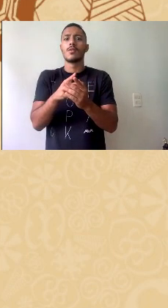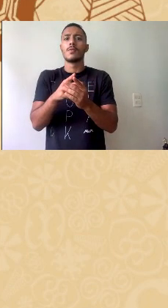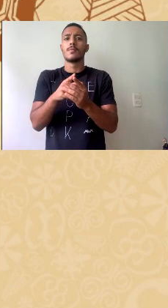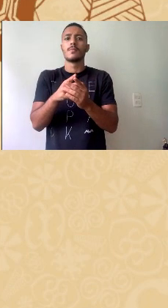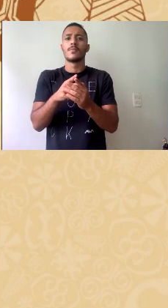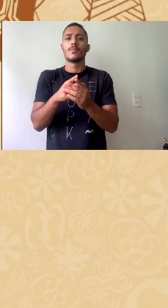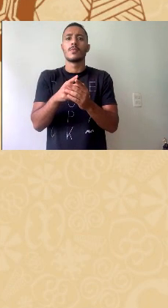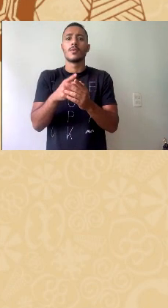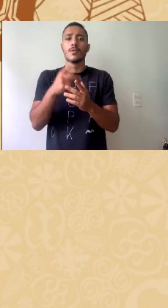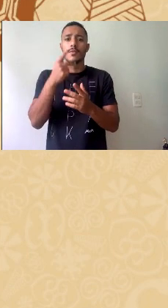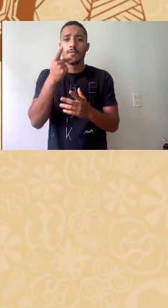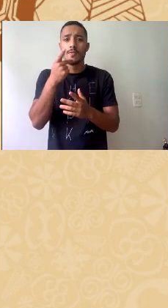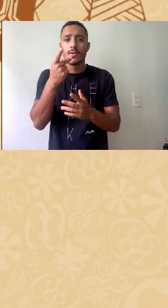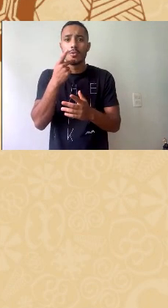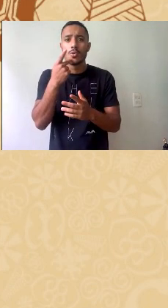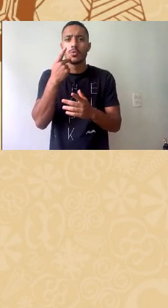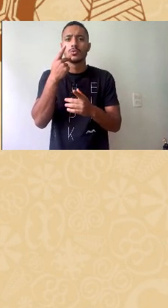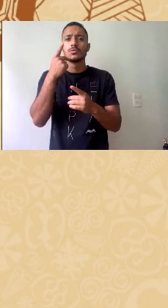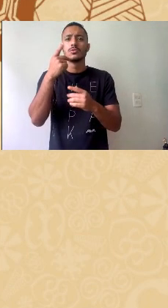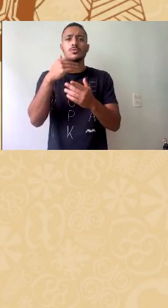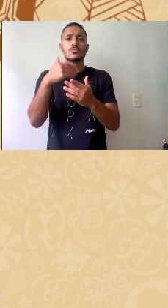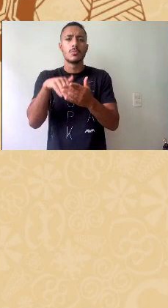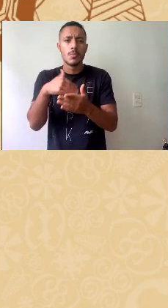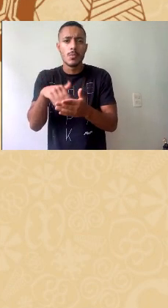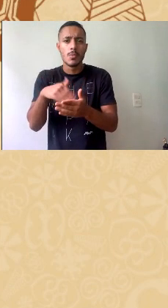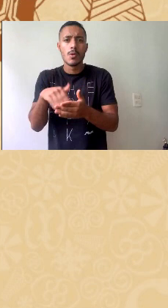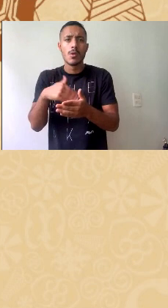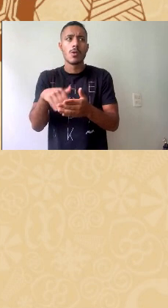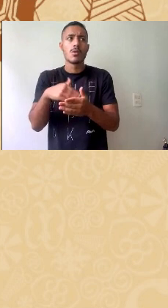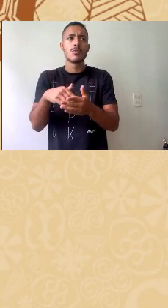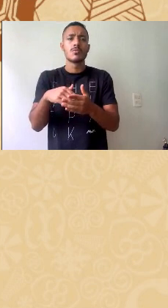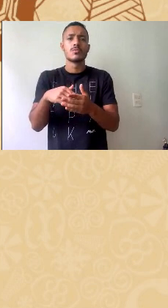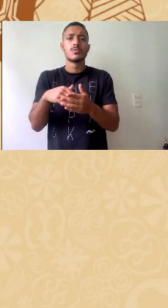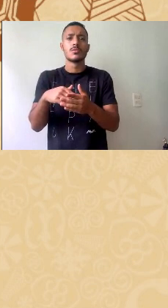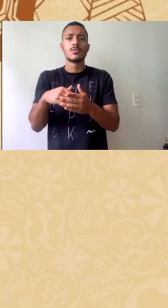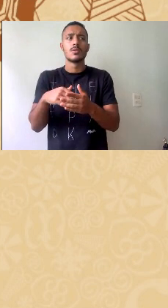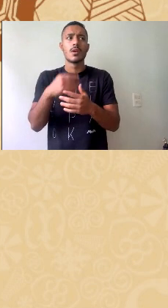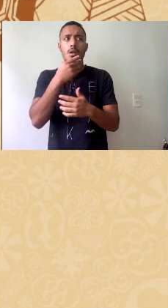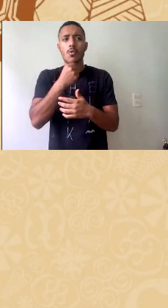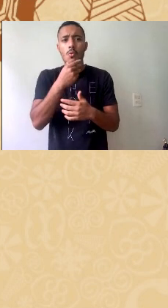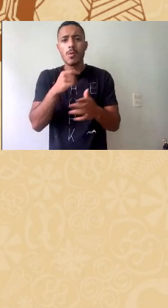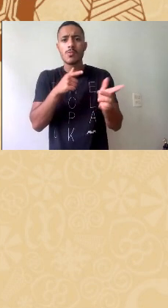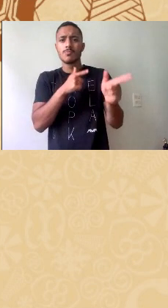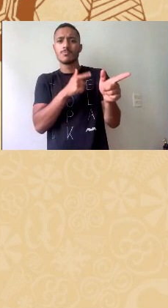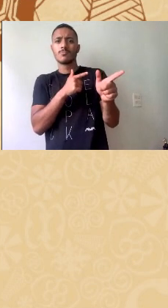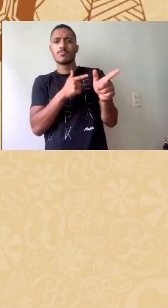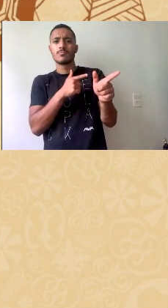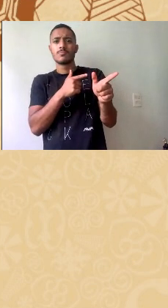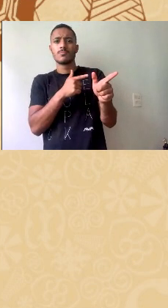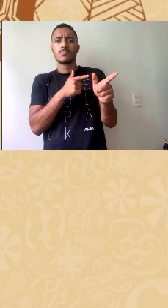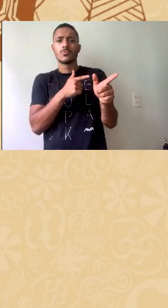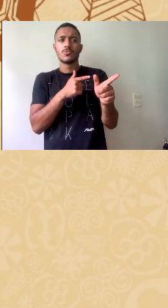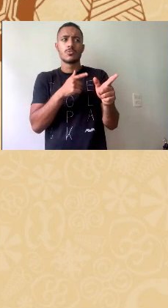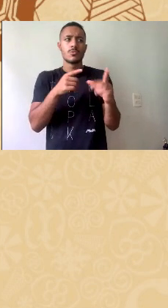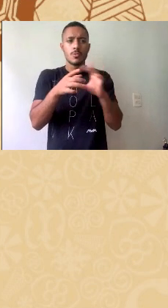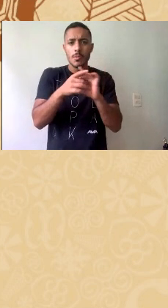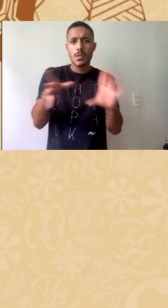estava com a arma em punho para a libertação do seu território.